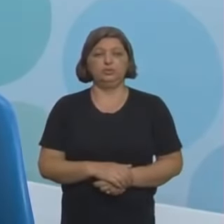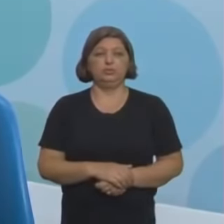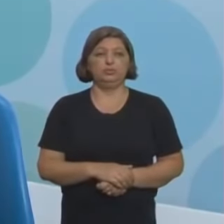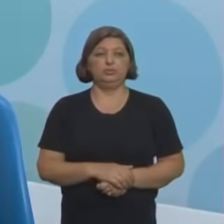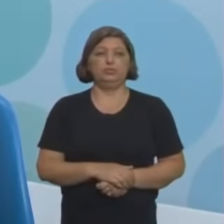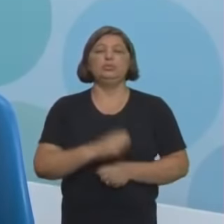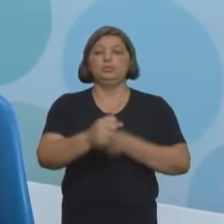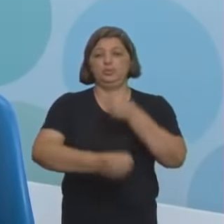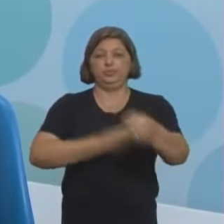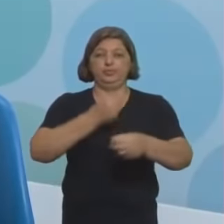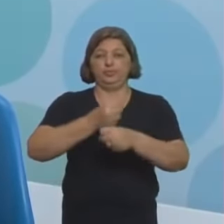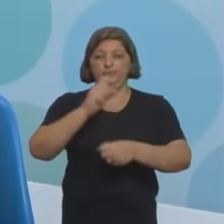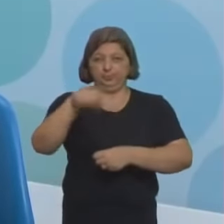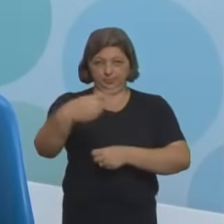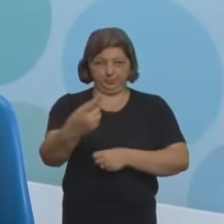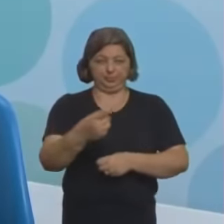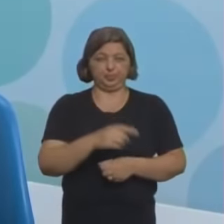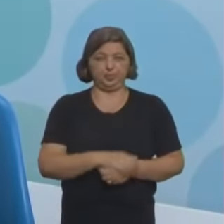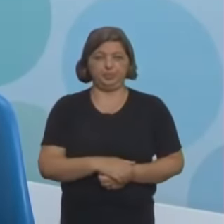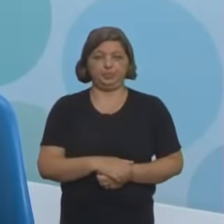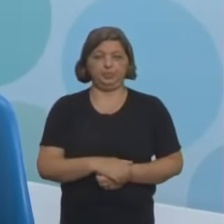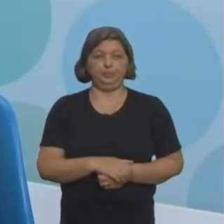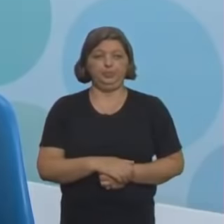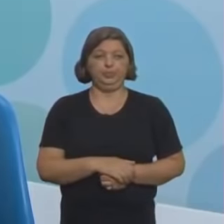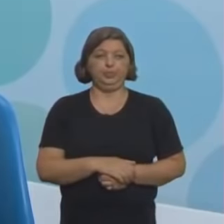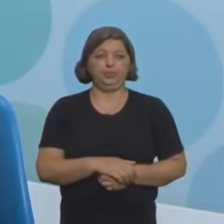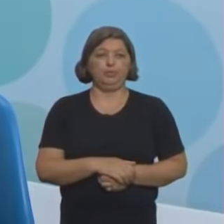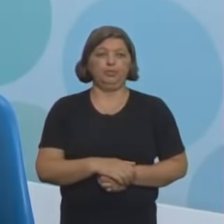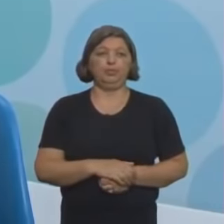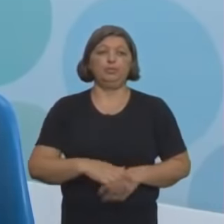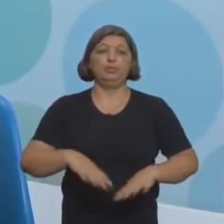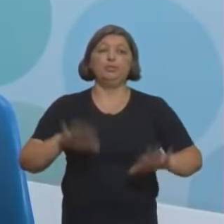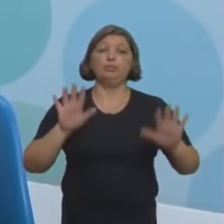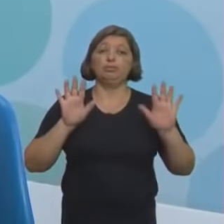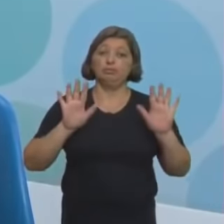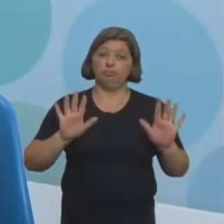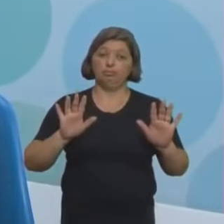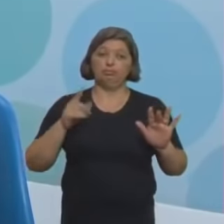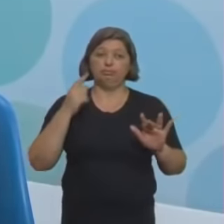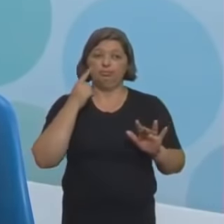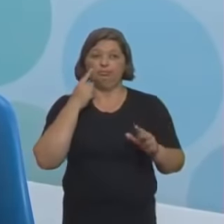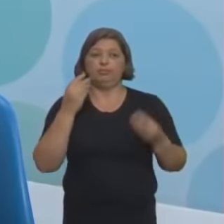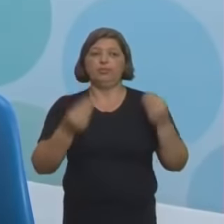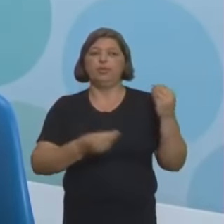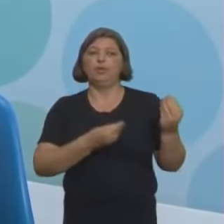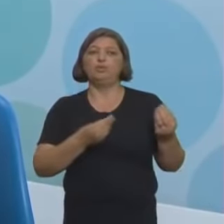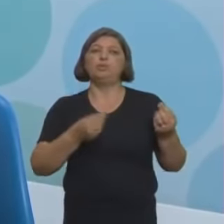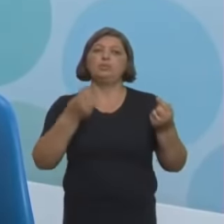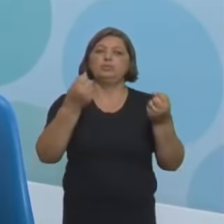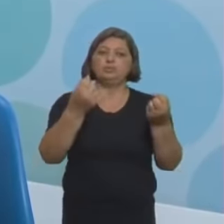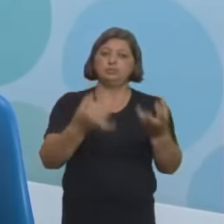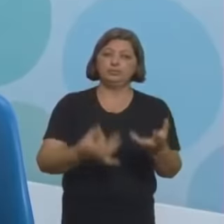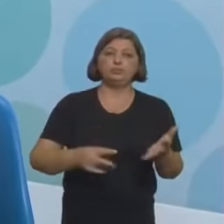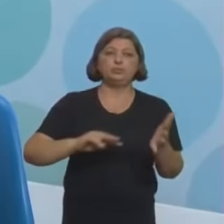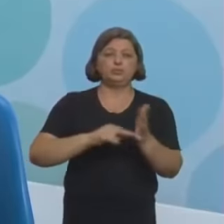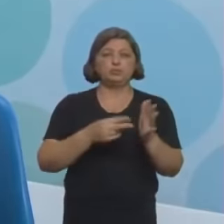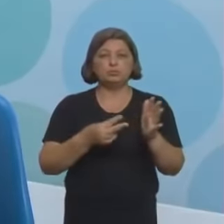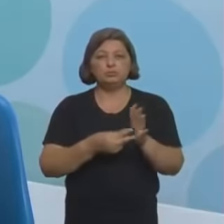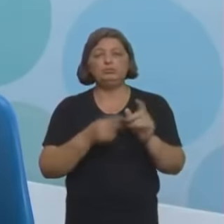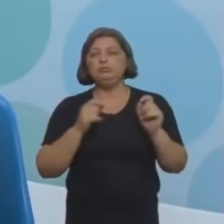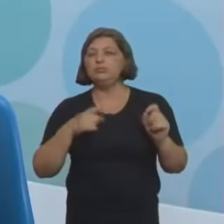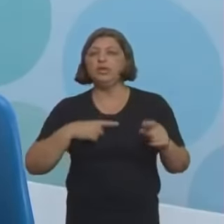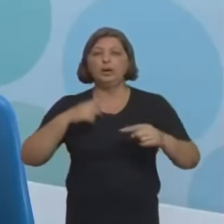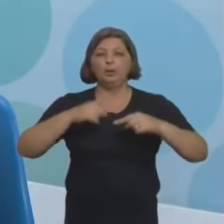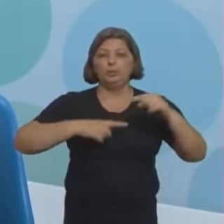no ano que vem, tá? Mas, para dar uma noção melhor para vocês do que é esse material, do que é